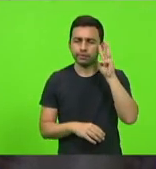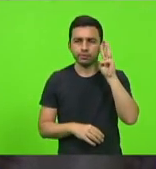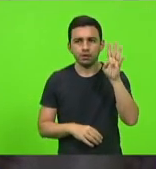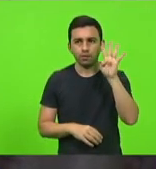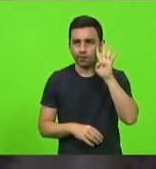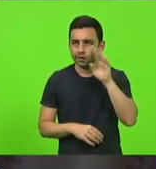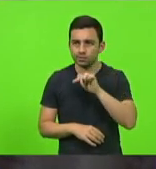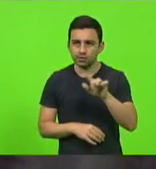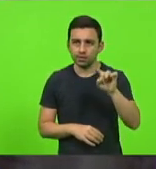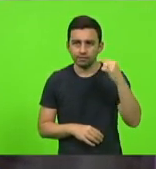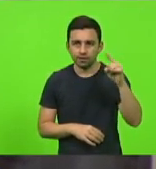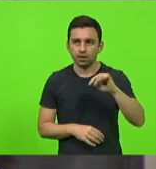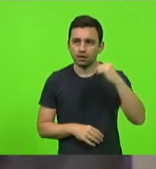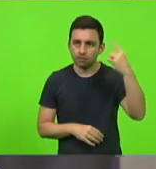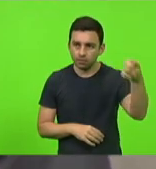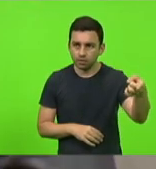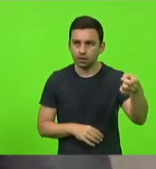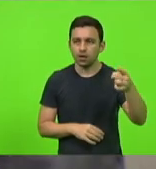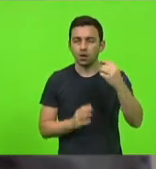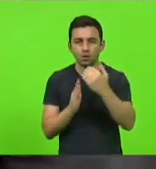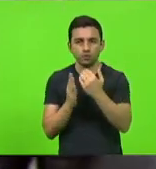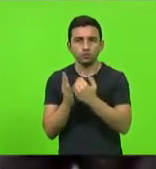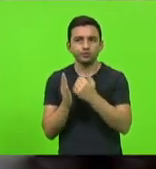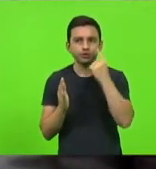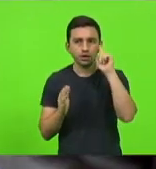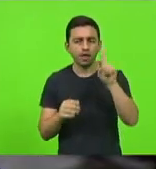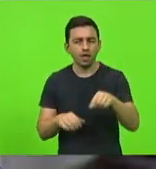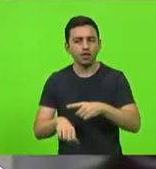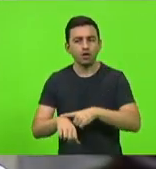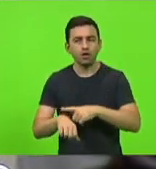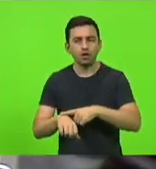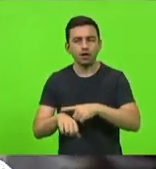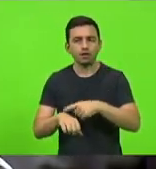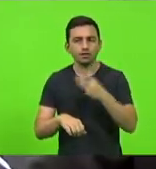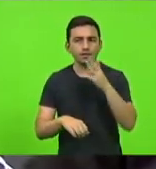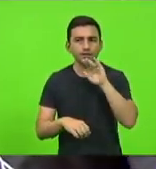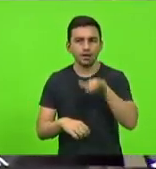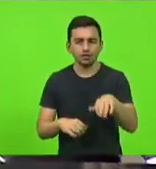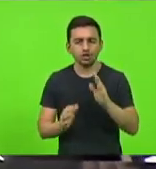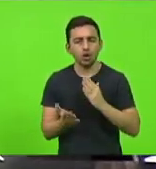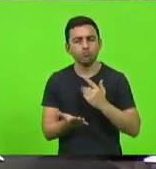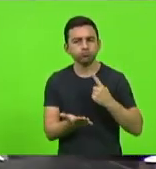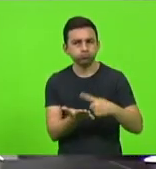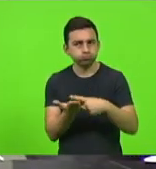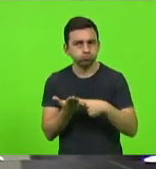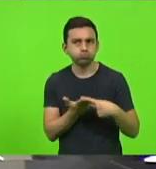semana que vem, a outra semana, ordem do dia, iniciam às 15 horas. Esse é acordo de líderes.